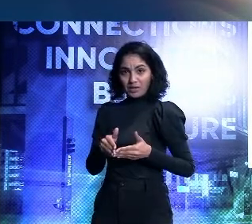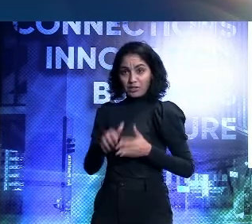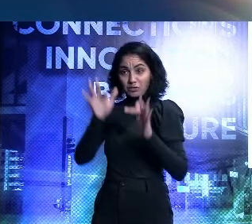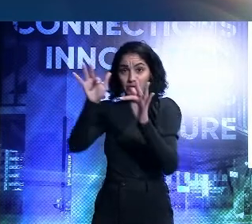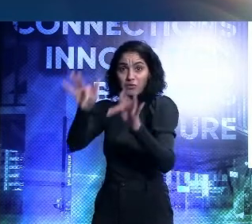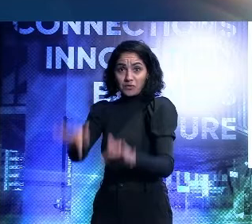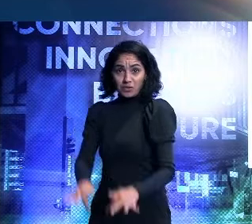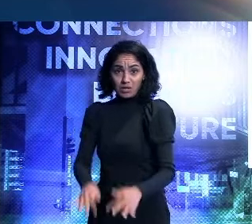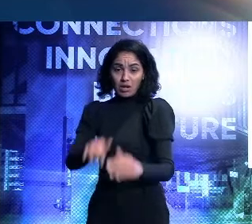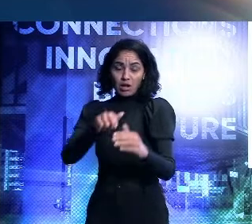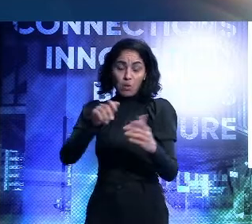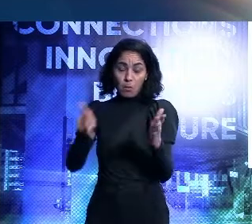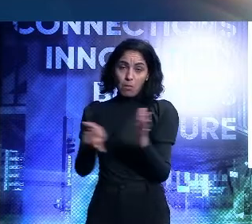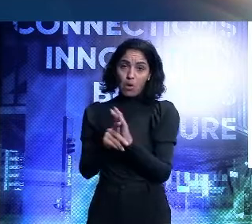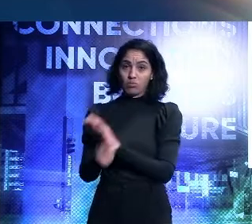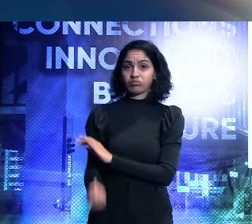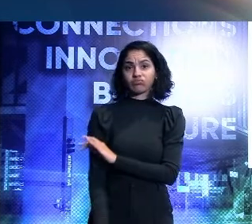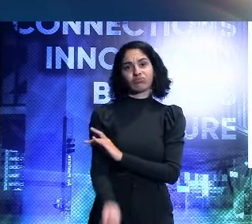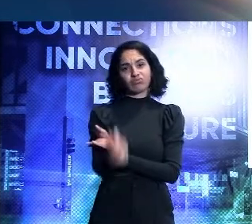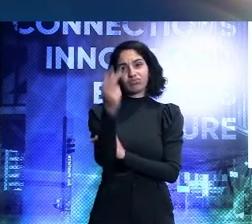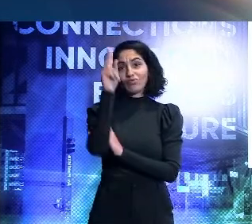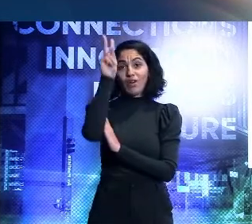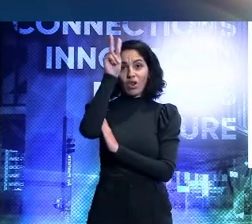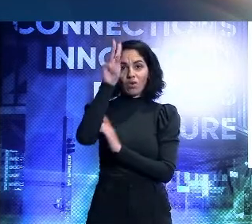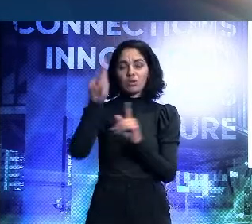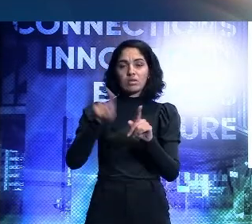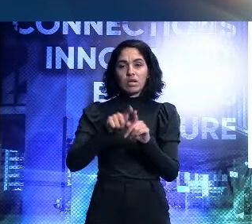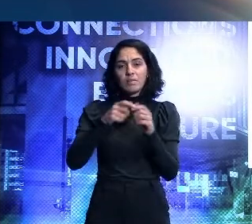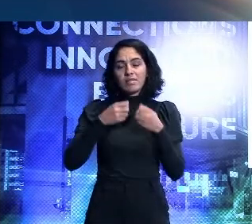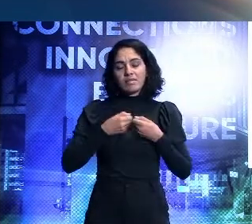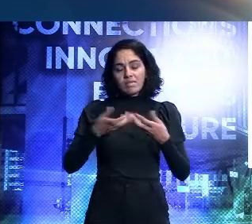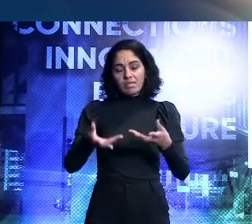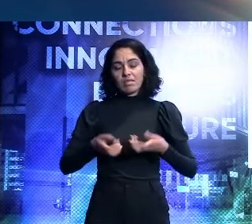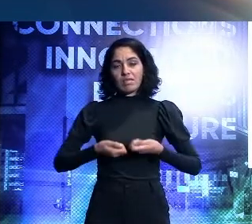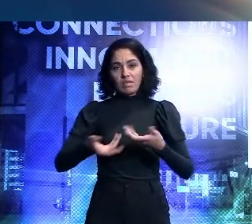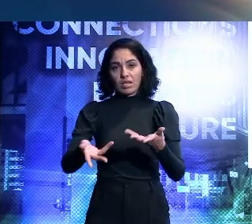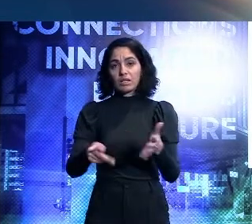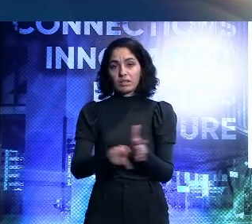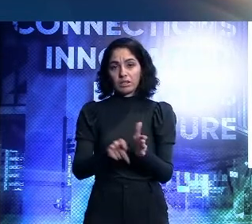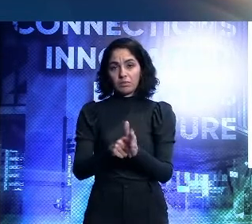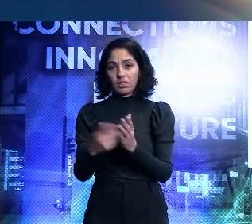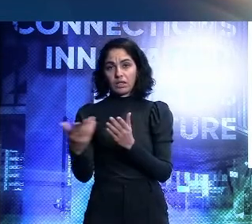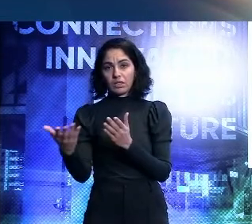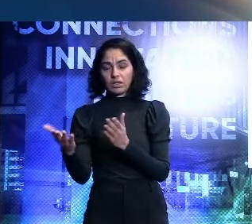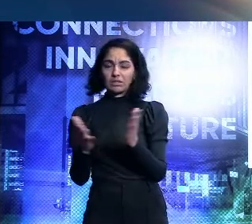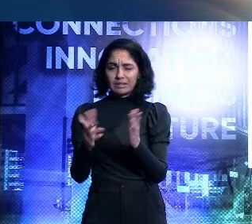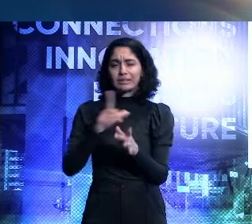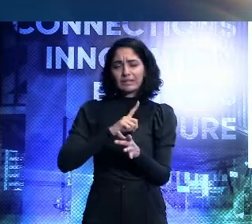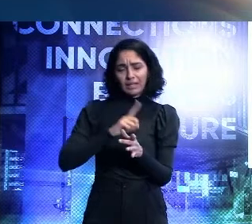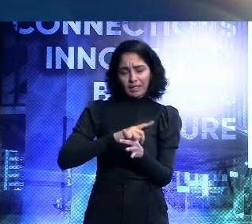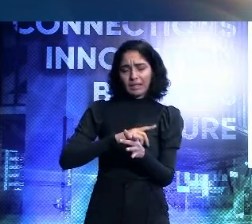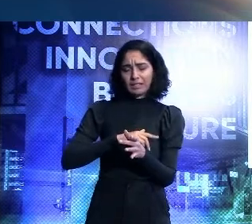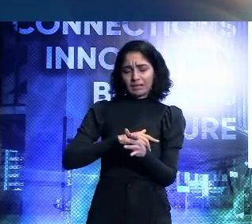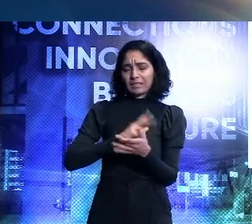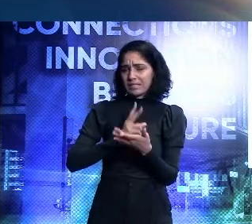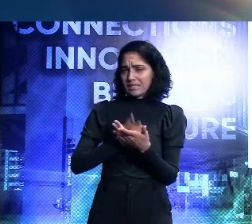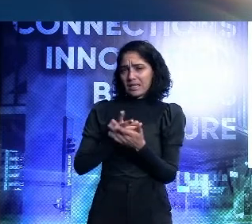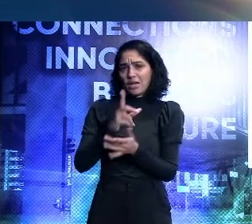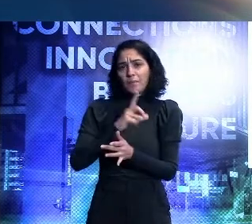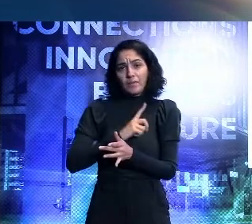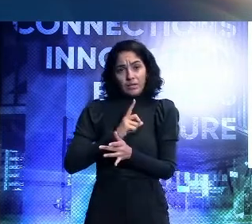fluxo de valor. Sempre há desperdícios entre algumas áreas, por mais pequeninos que